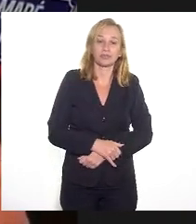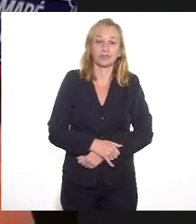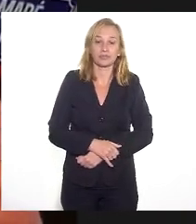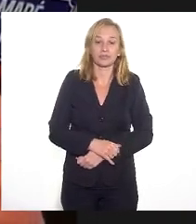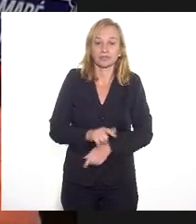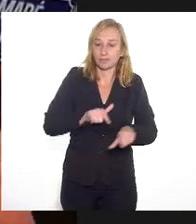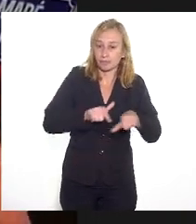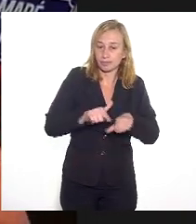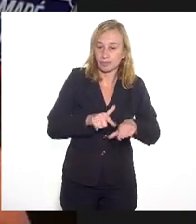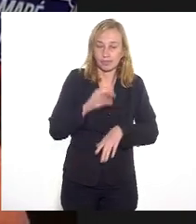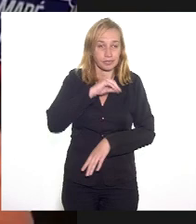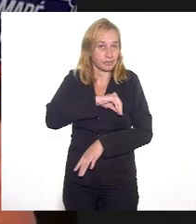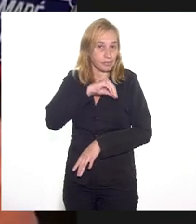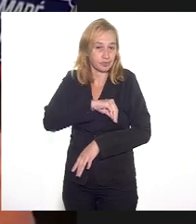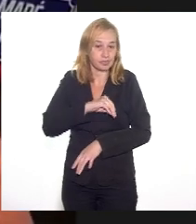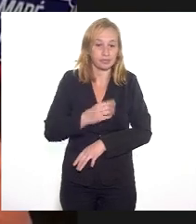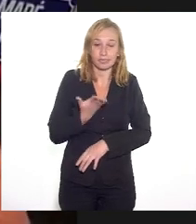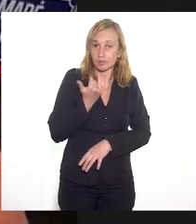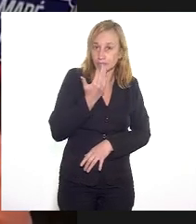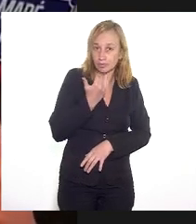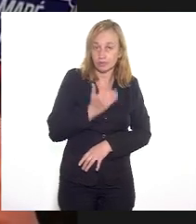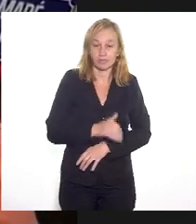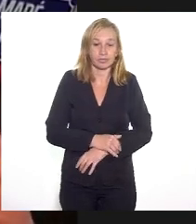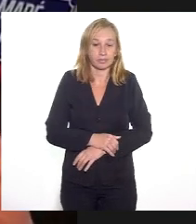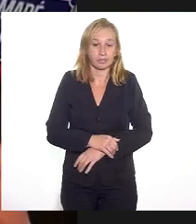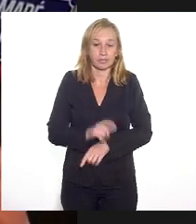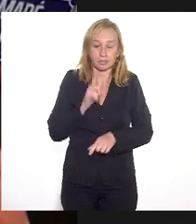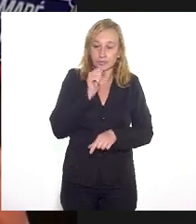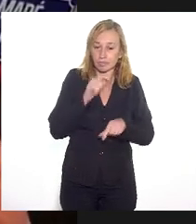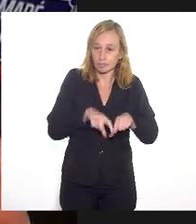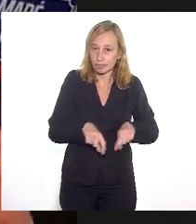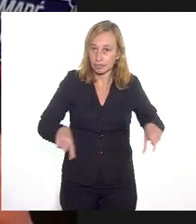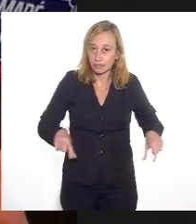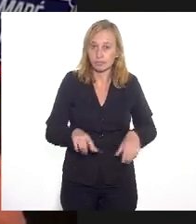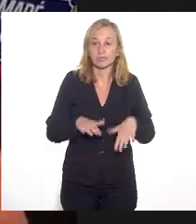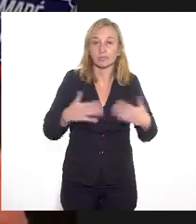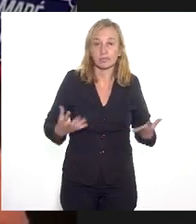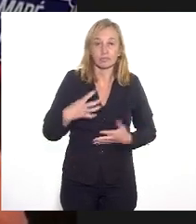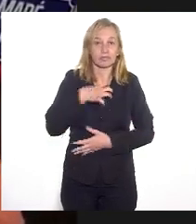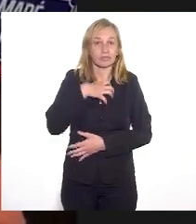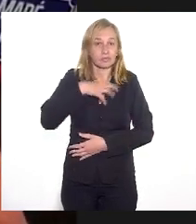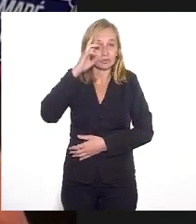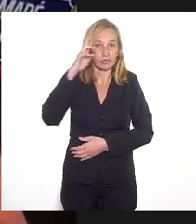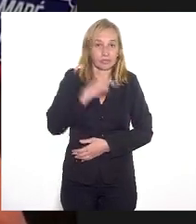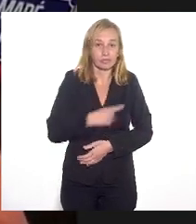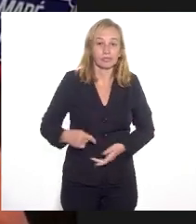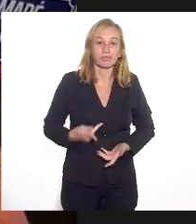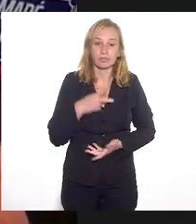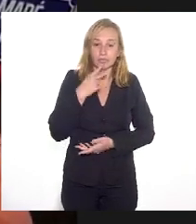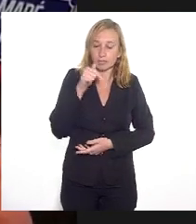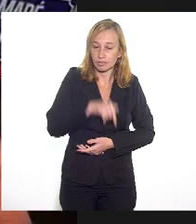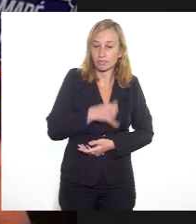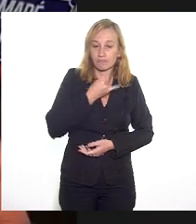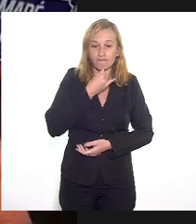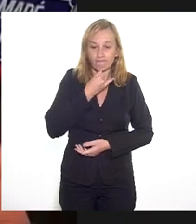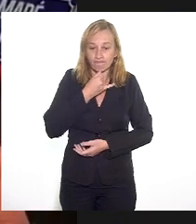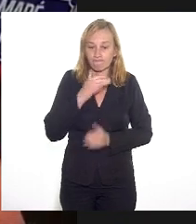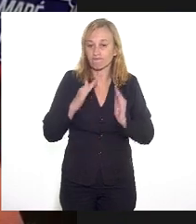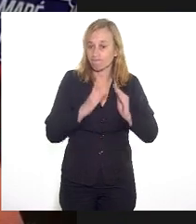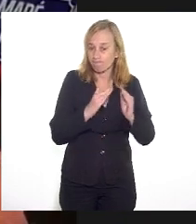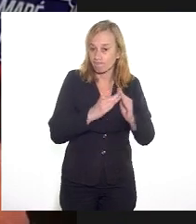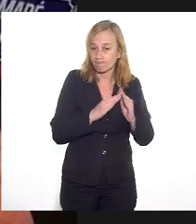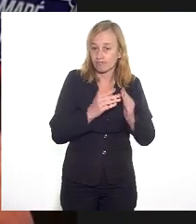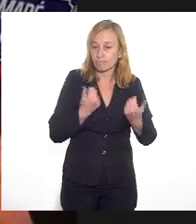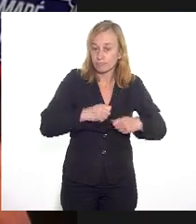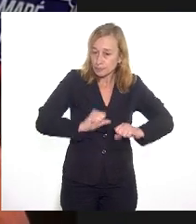emprego, renda, a comida, a saneamento básico. Então, nesse sentido, dizer aqui que é lamentável que essa casa tenha